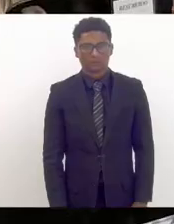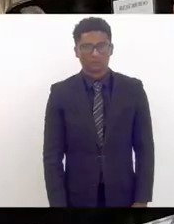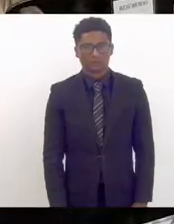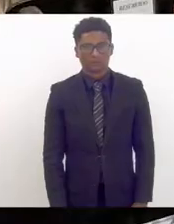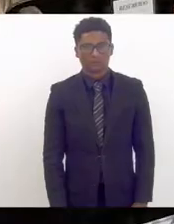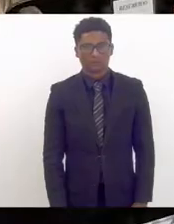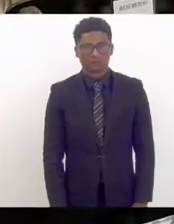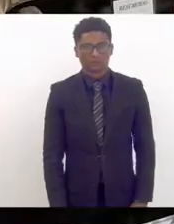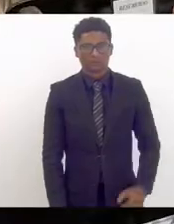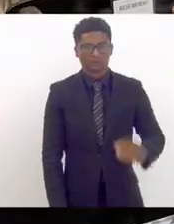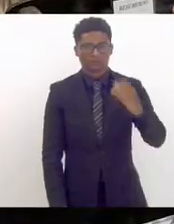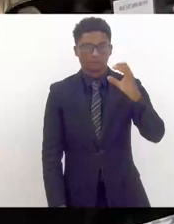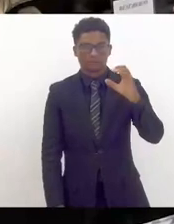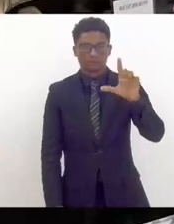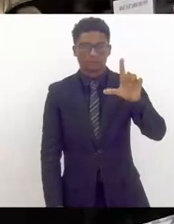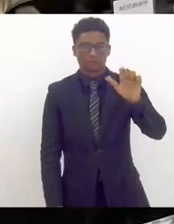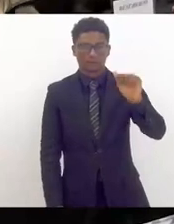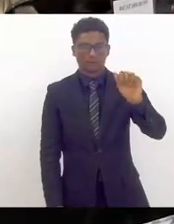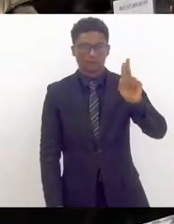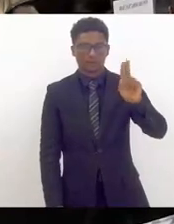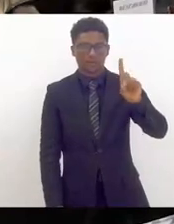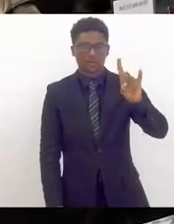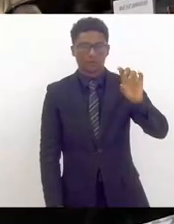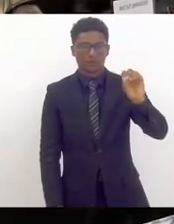Cláudio Caiado.